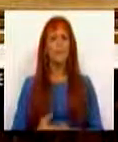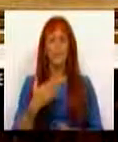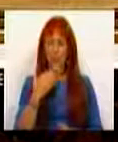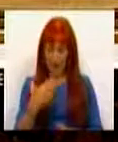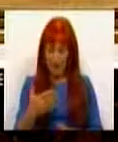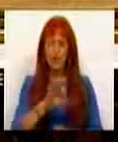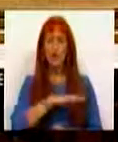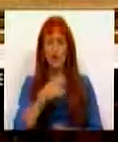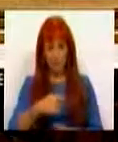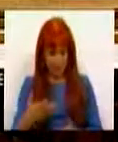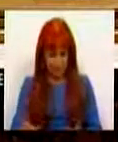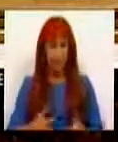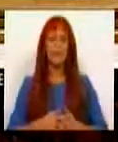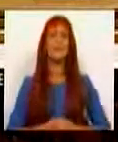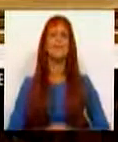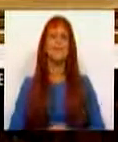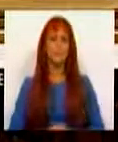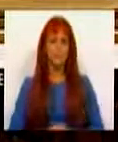Muito obrigado, Sr. Presidente,